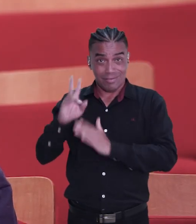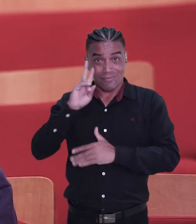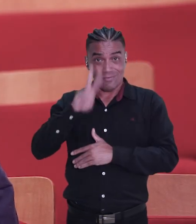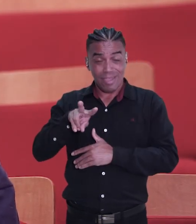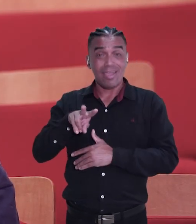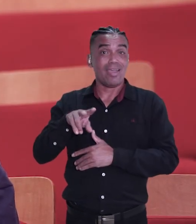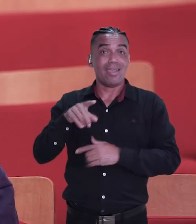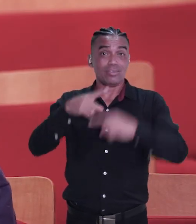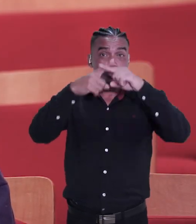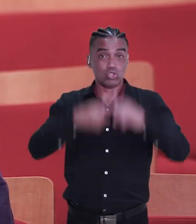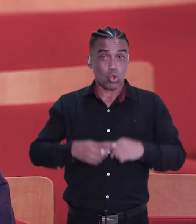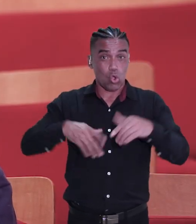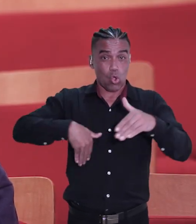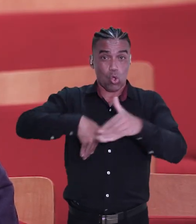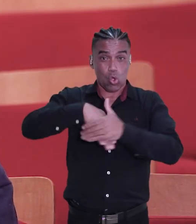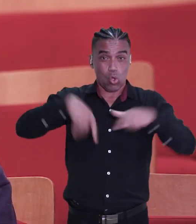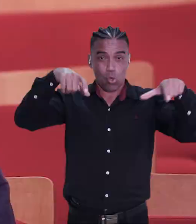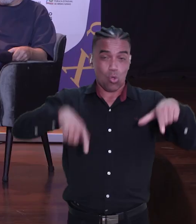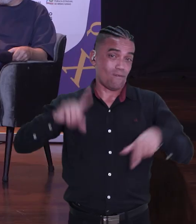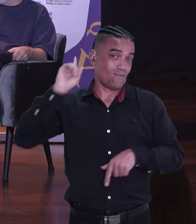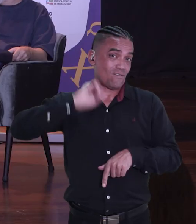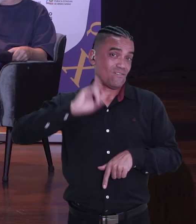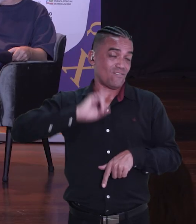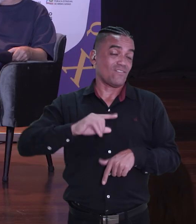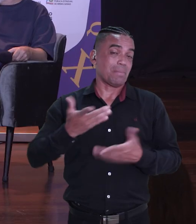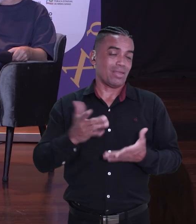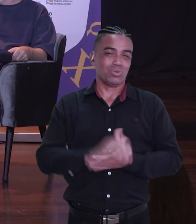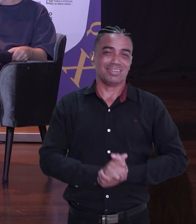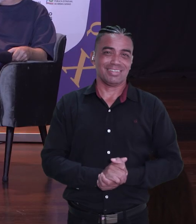outros, você tem tempo de assistir os jogos do Flamengo?